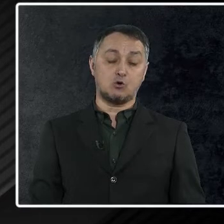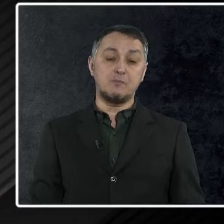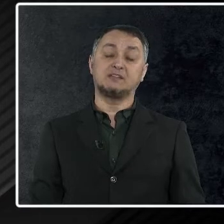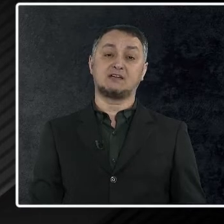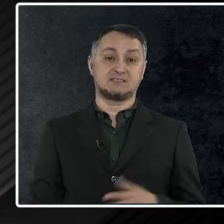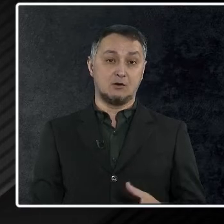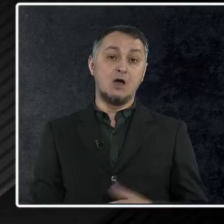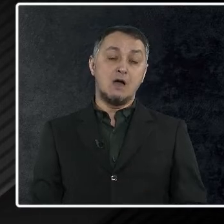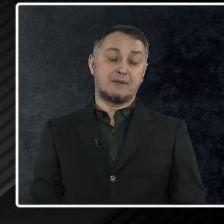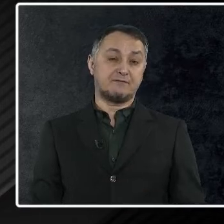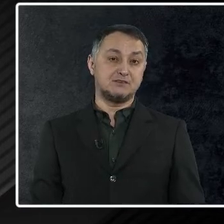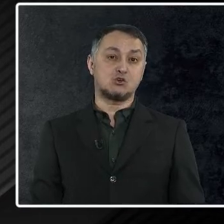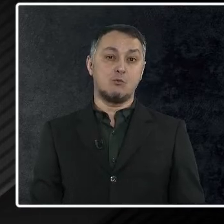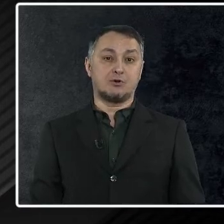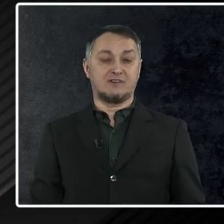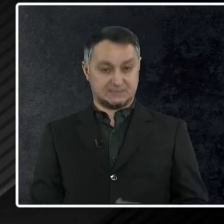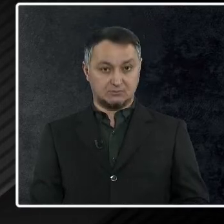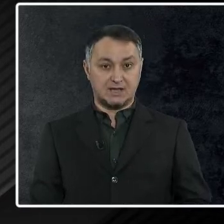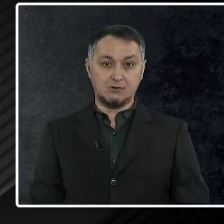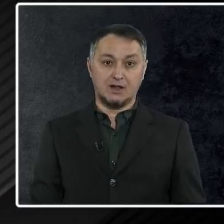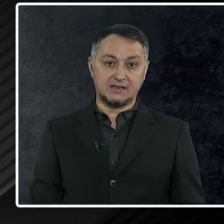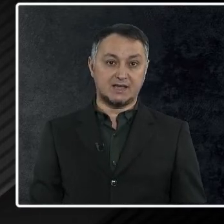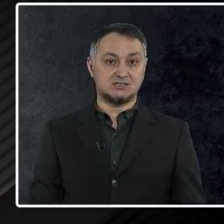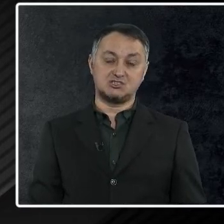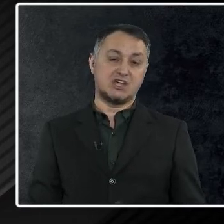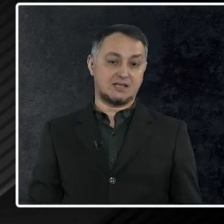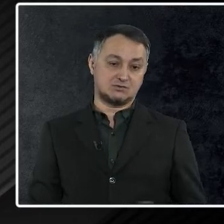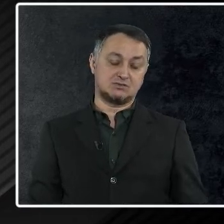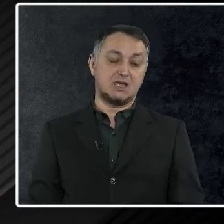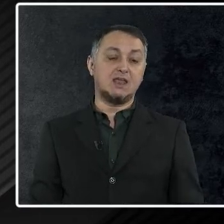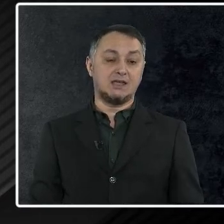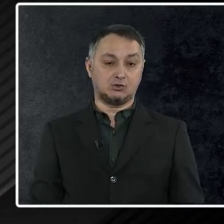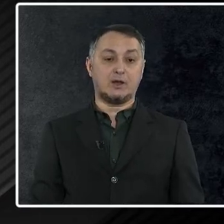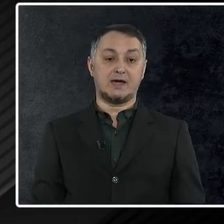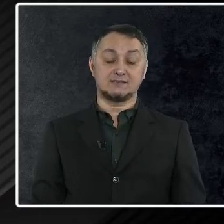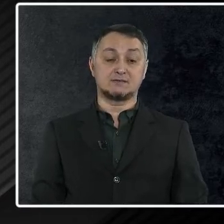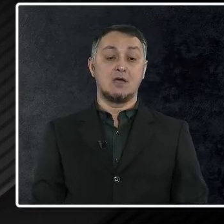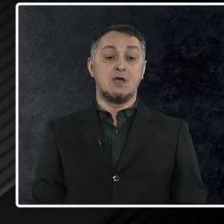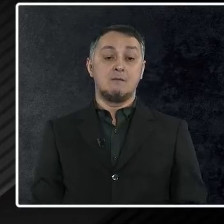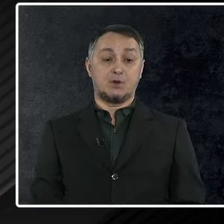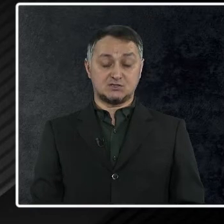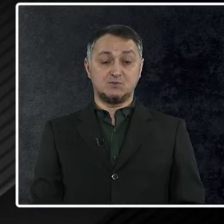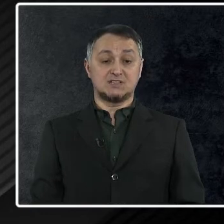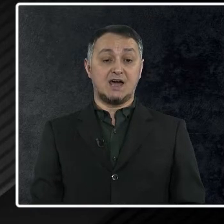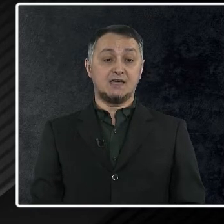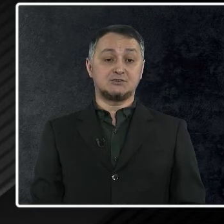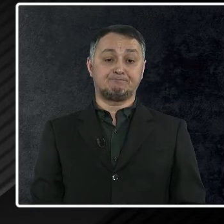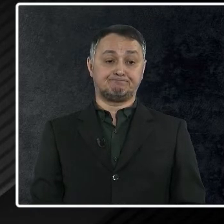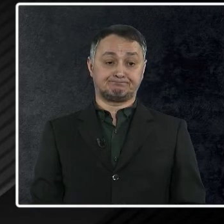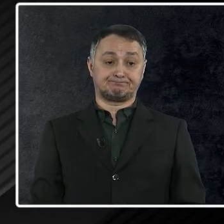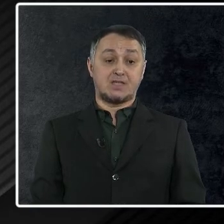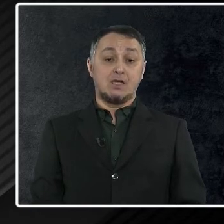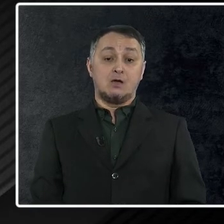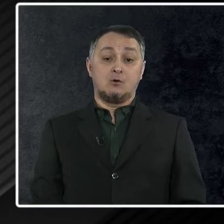solicitar documentação para fins de comprovação da regularidade de gastos eleitorais. Próximo